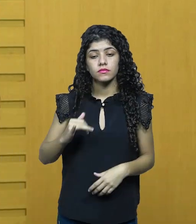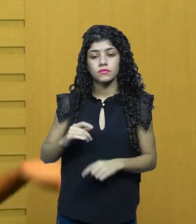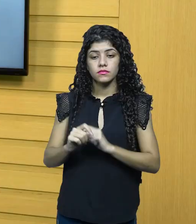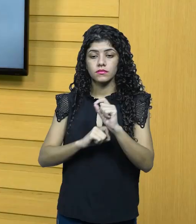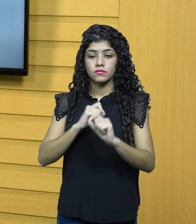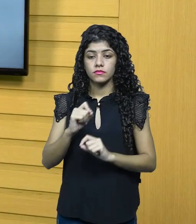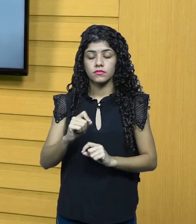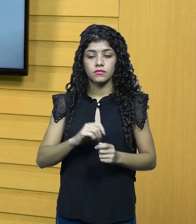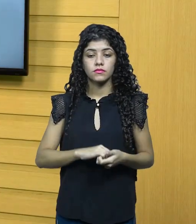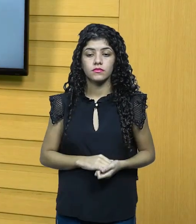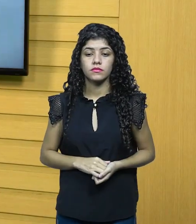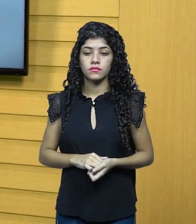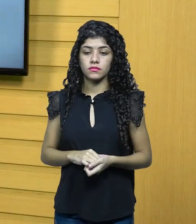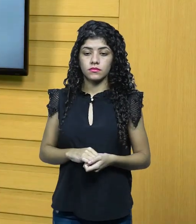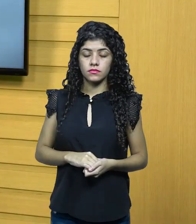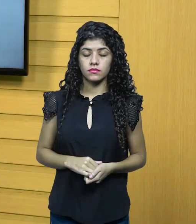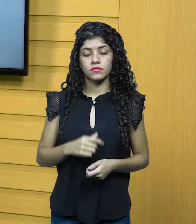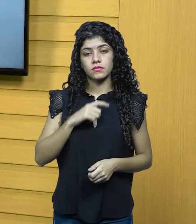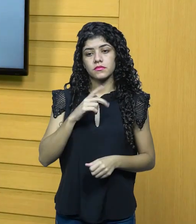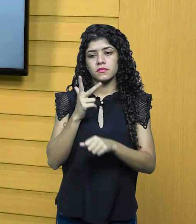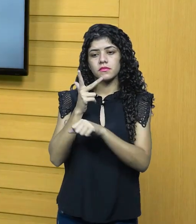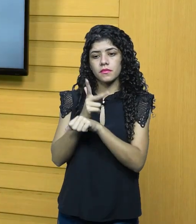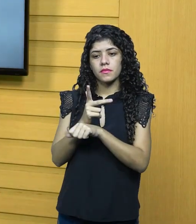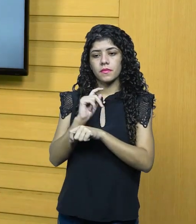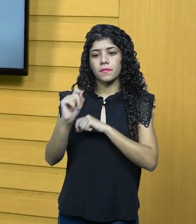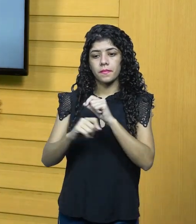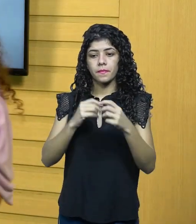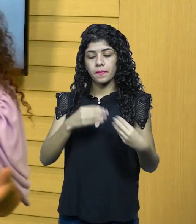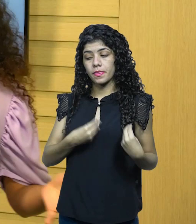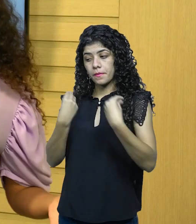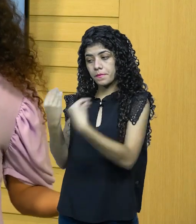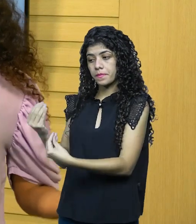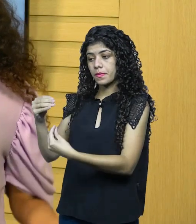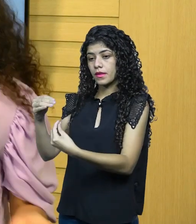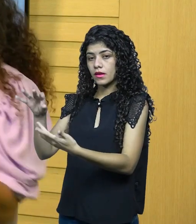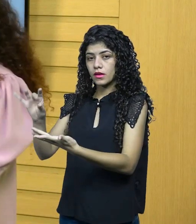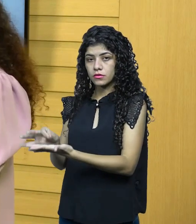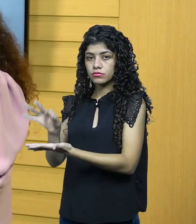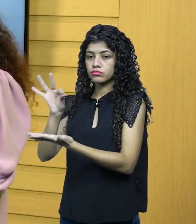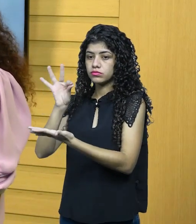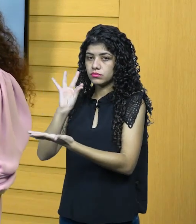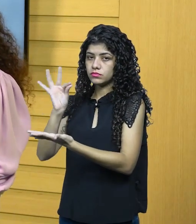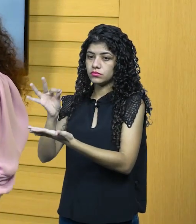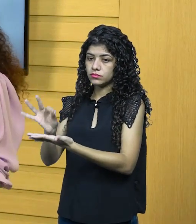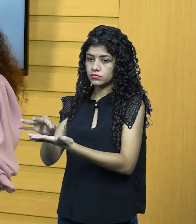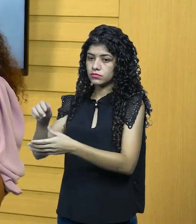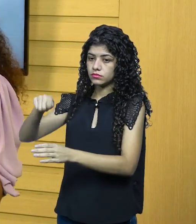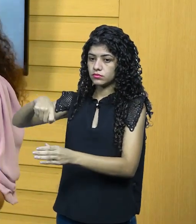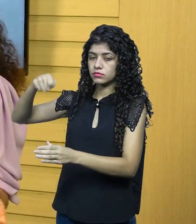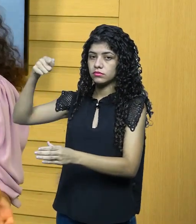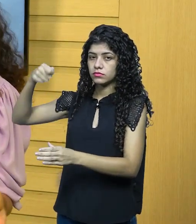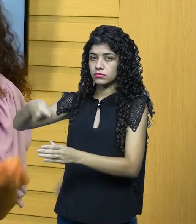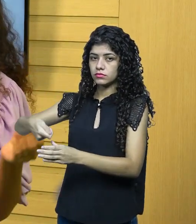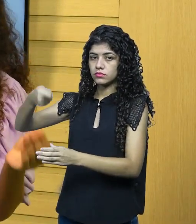exemplo, em A Que Horas Ela Volta, tem uma cena em que a Val dá um jogo de chá de presente para a patroa